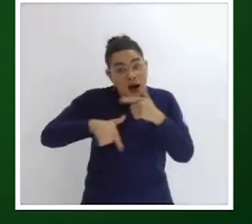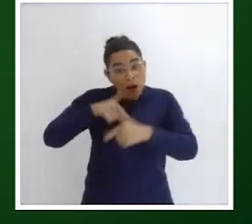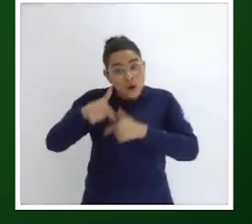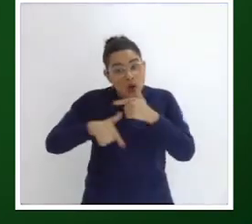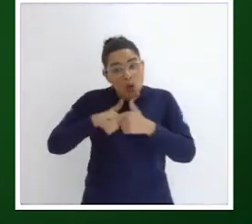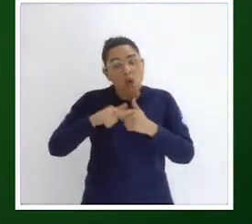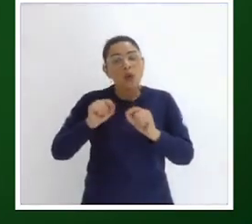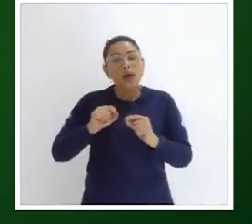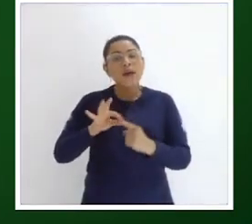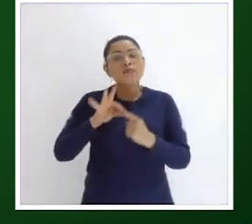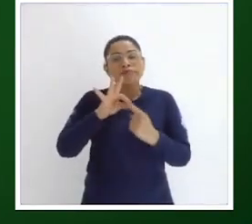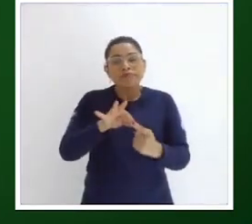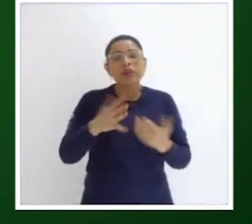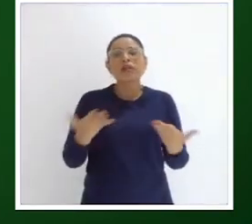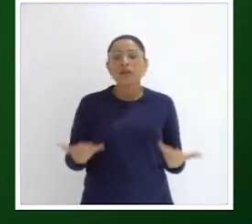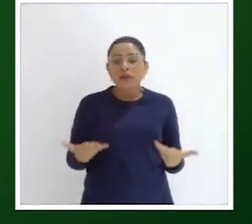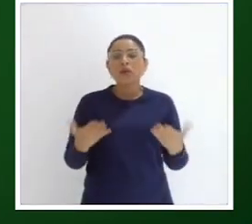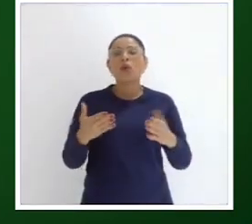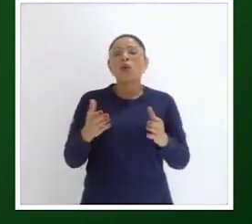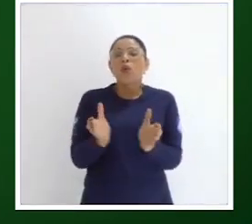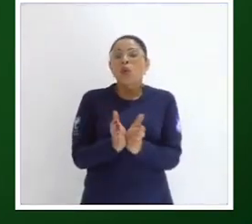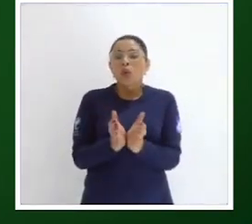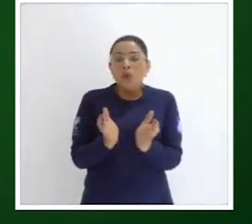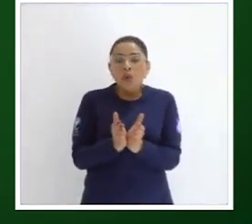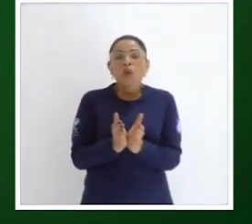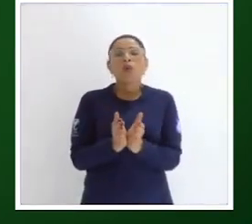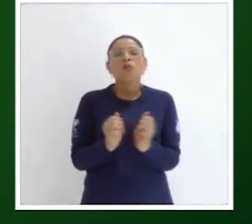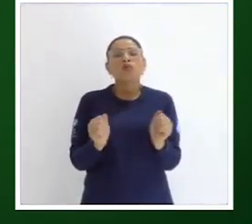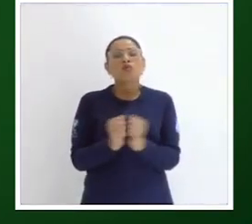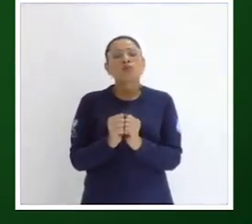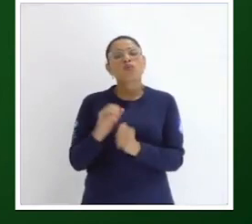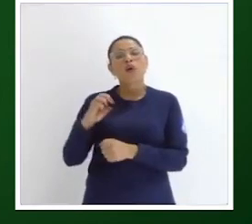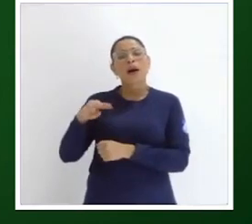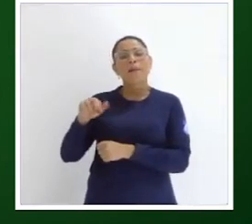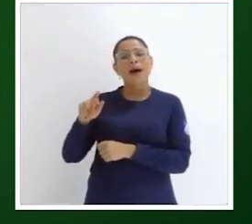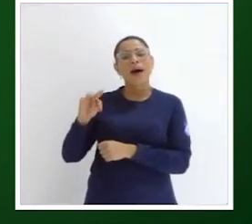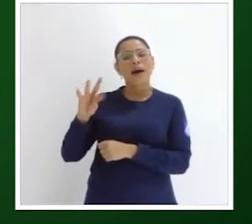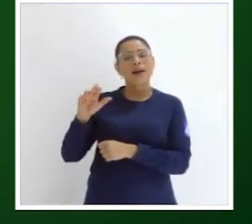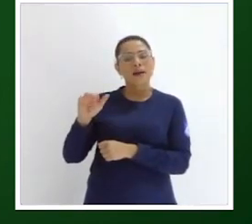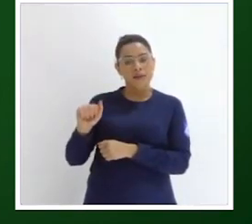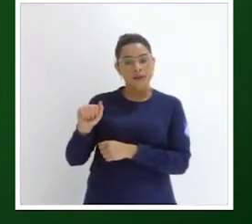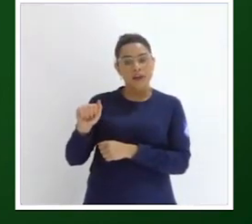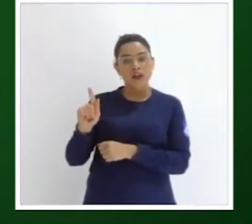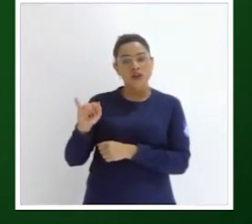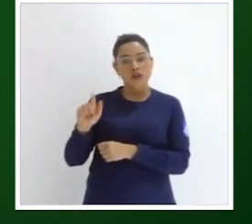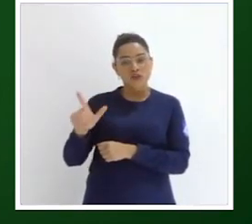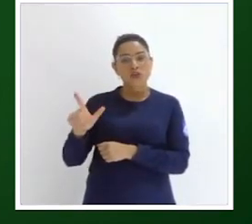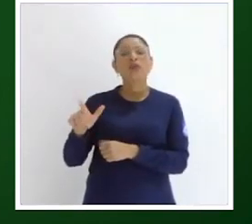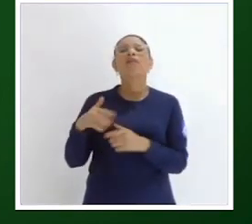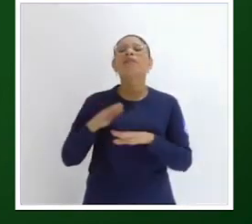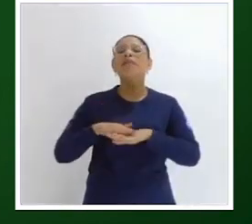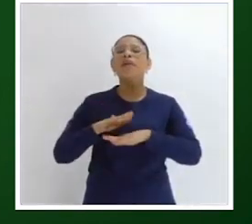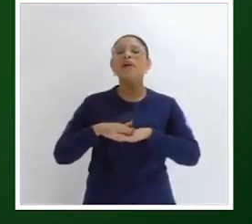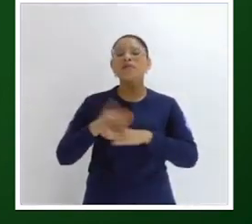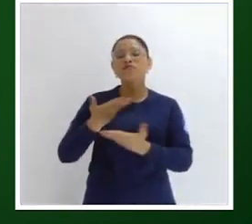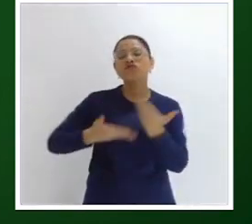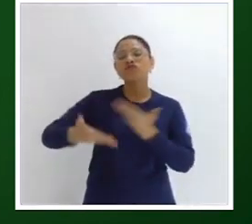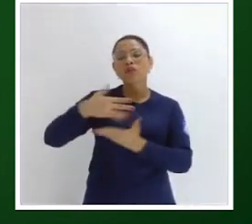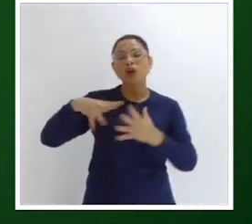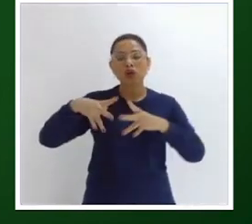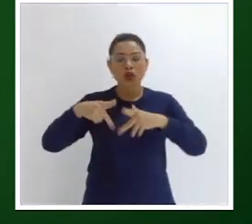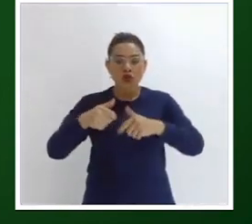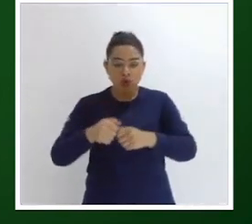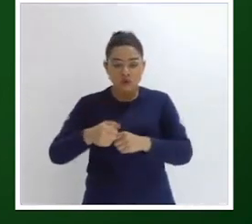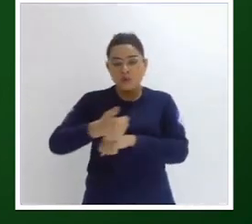né A equipe da labo junto com a Marta Gil envolveu todas todas os profissionais